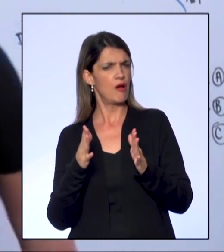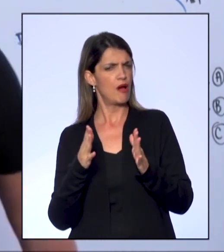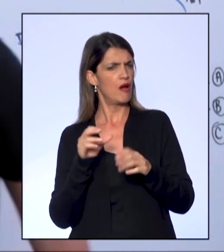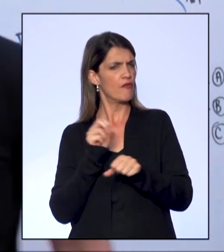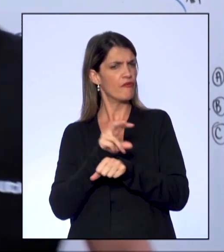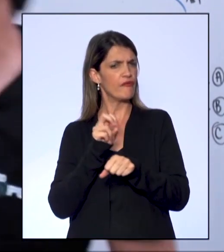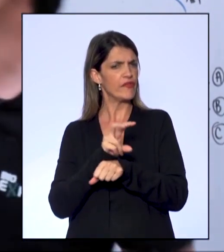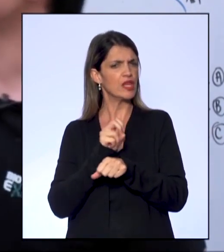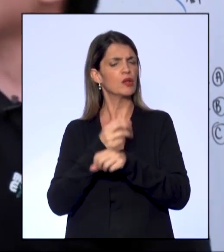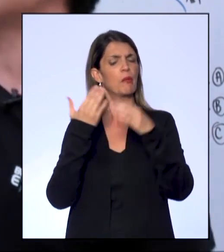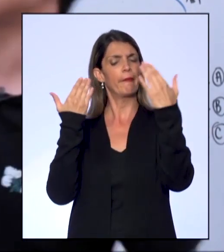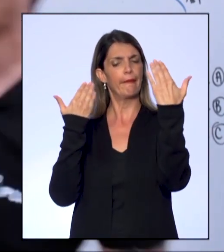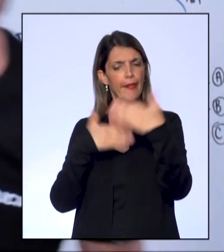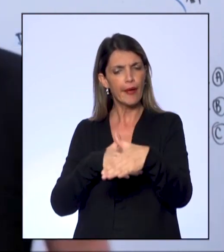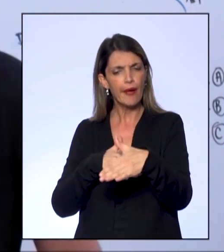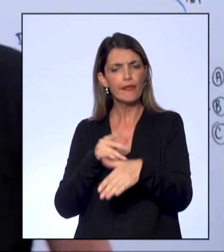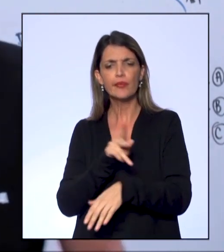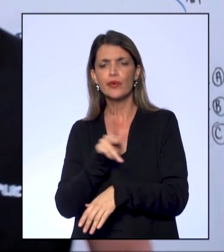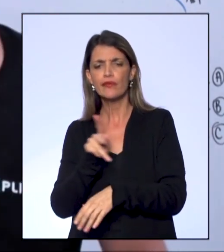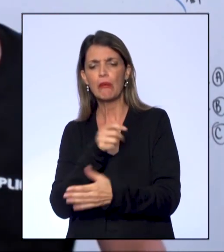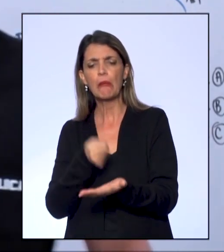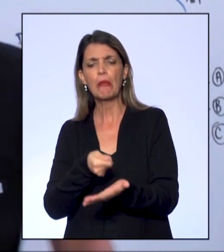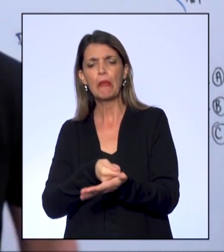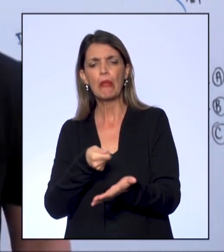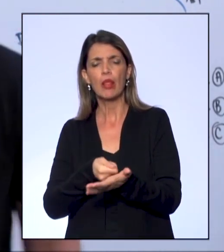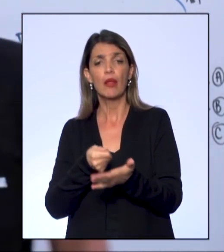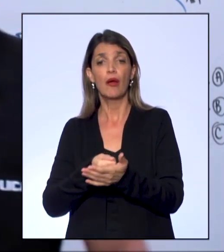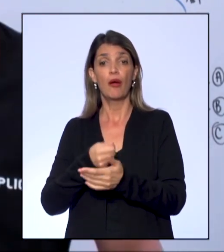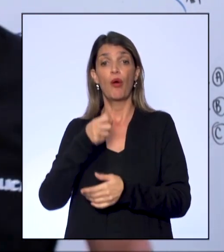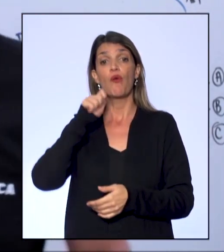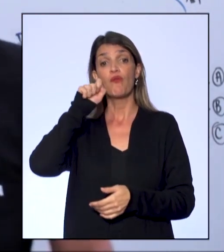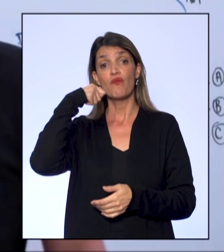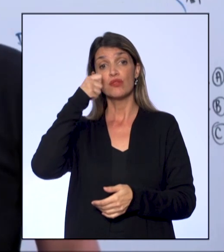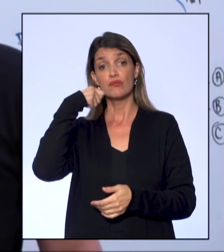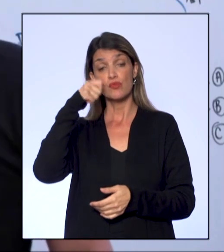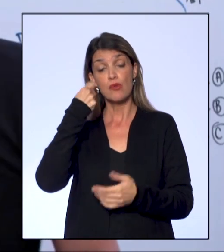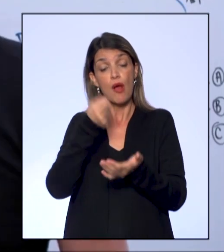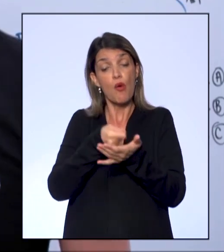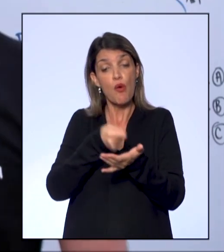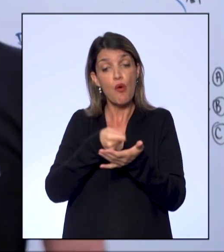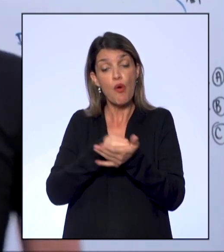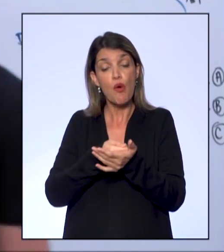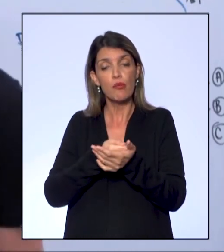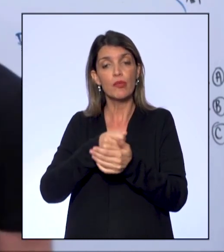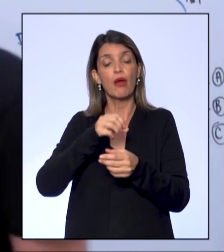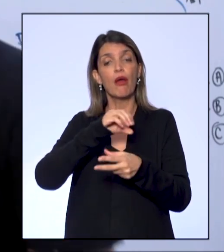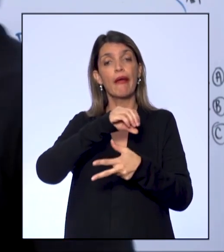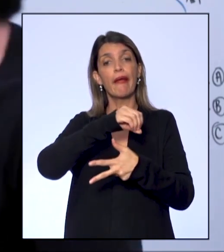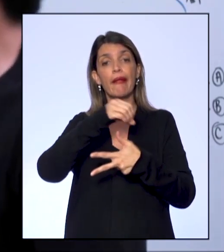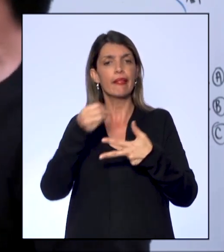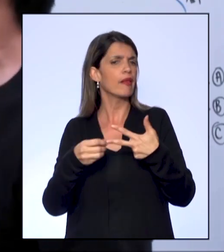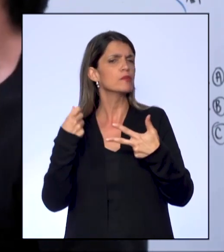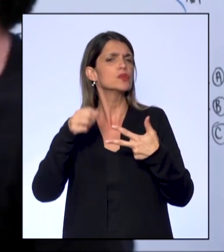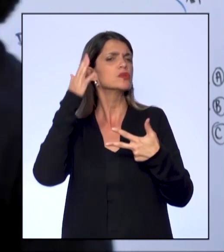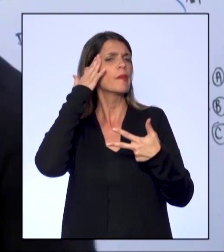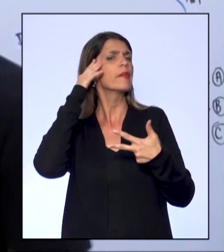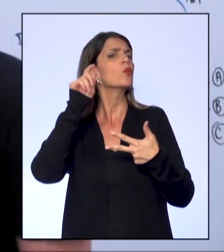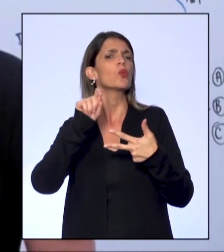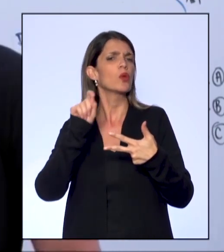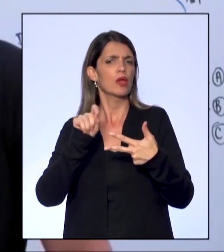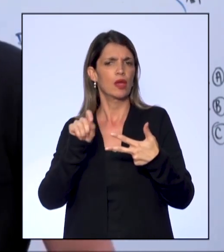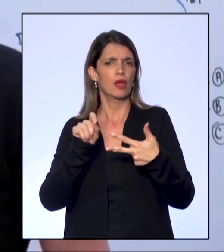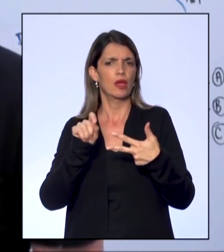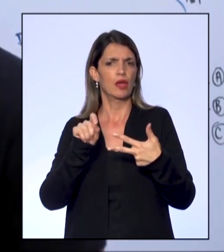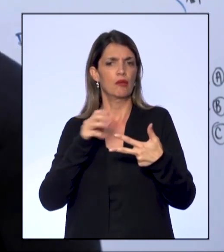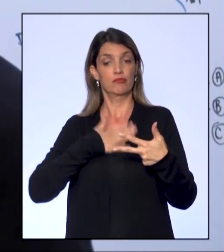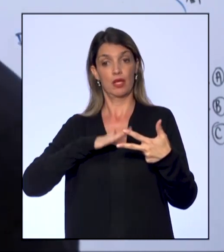cai em prova, quando um professor cobra, quando o vestibular cobra, quando o Enem cobra. O que eu tenho que saber, Kennedy? Primeira coisa que você tem que saber, com toda a